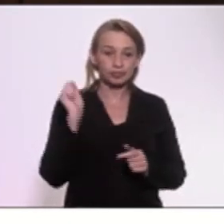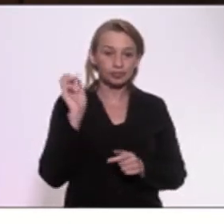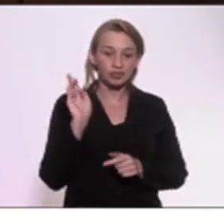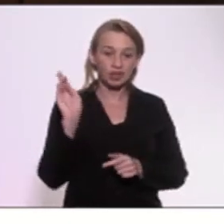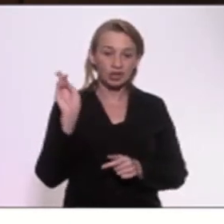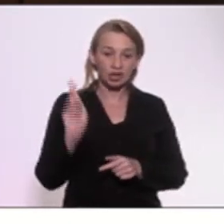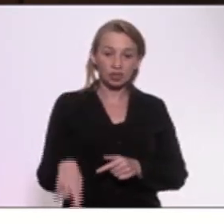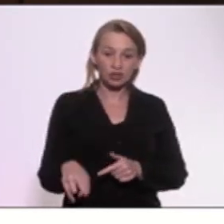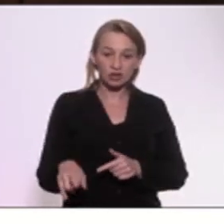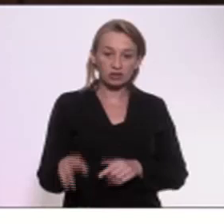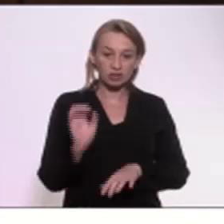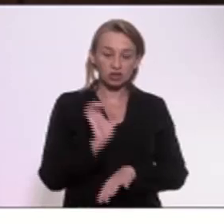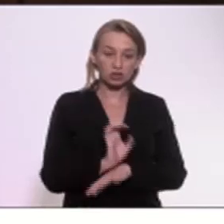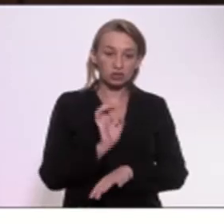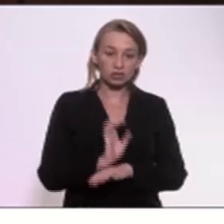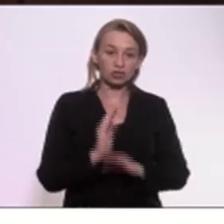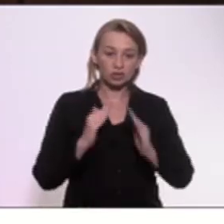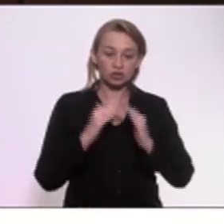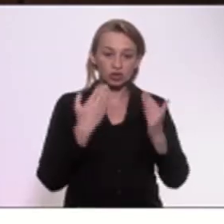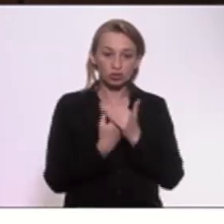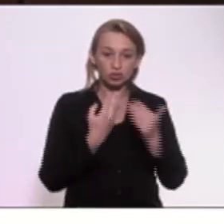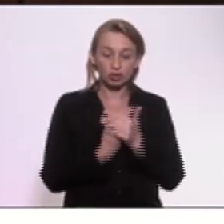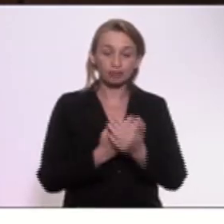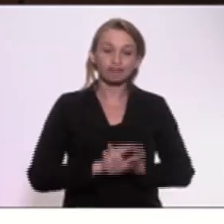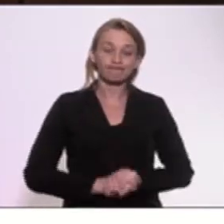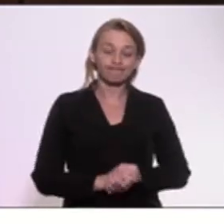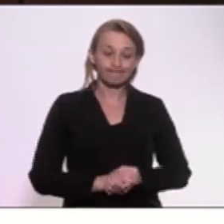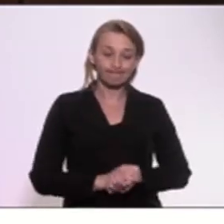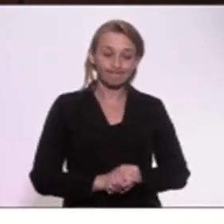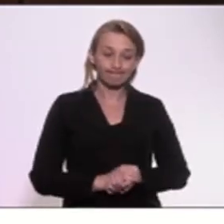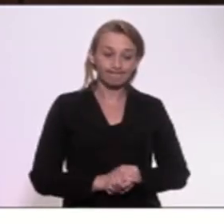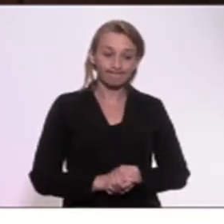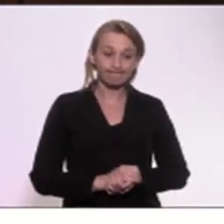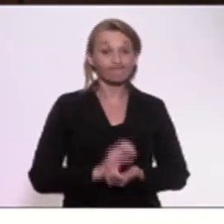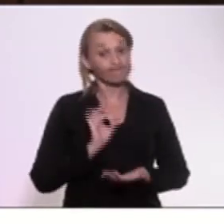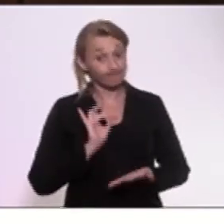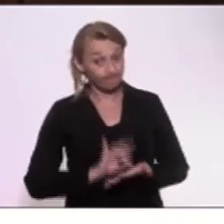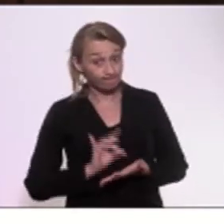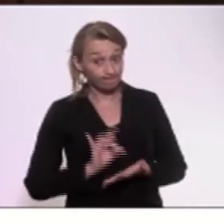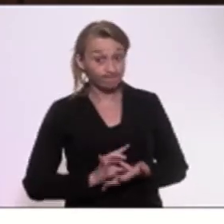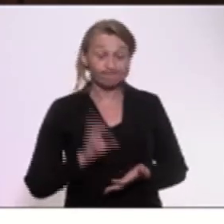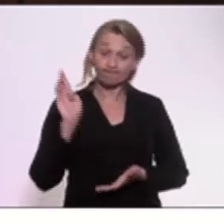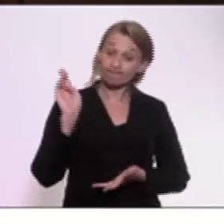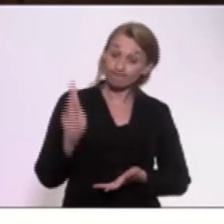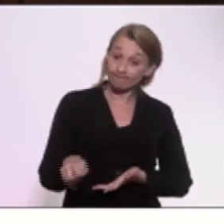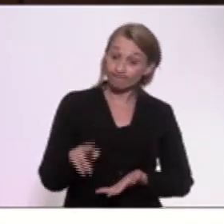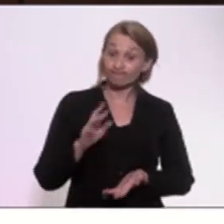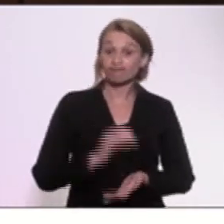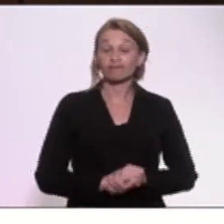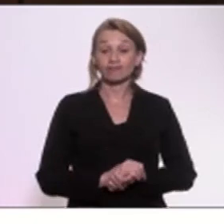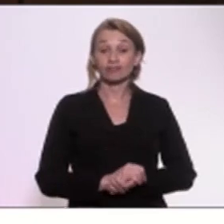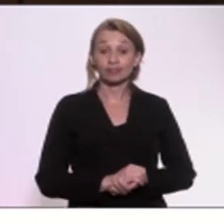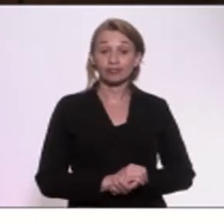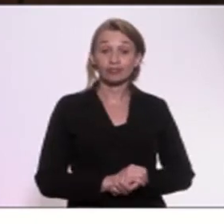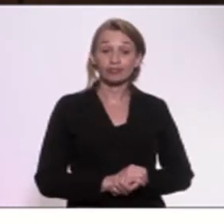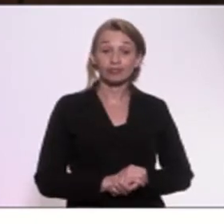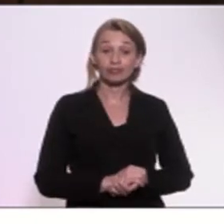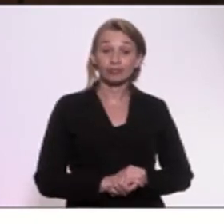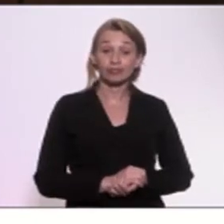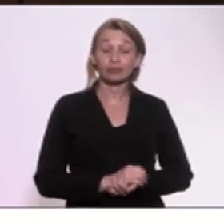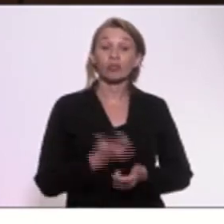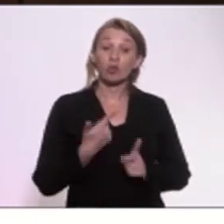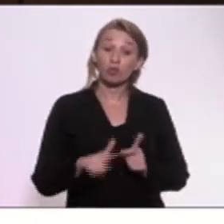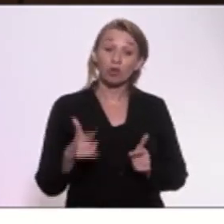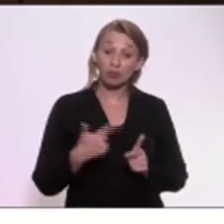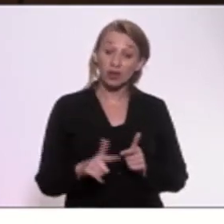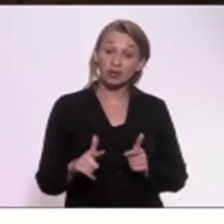reprovações na rede estadual. É evidente que as reprovações são o sintoma de um problema